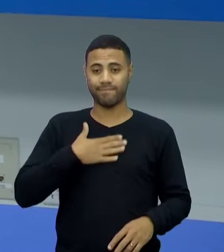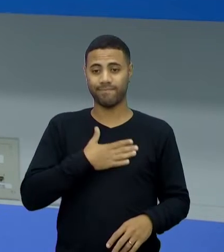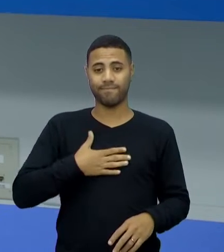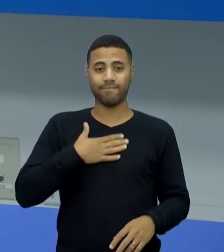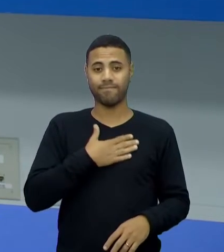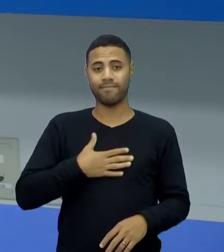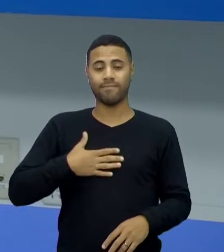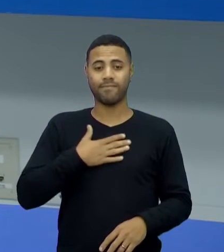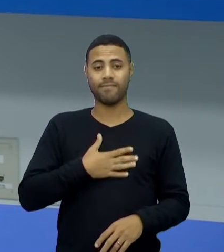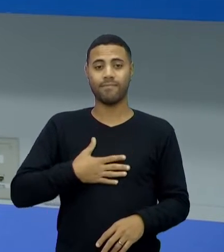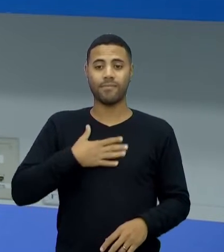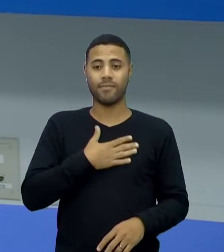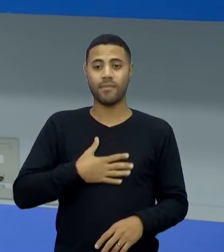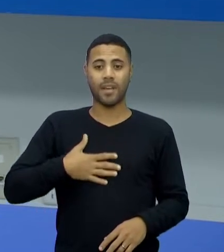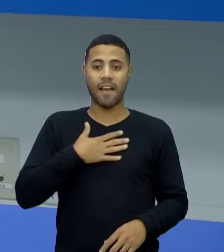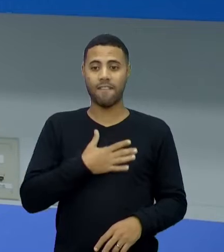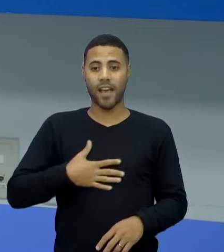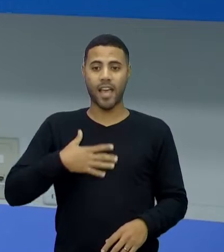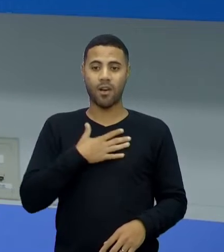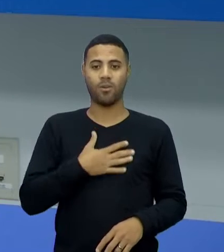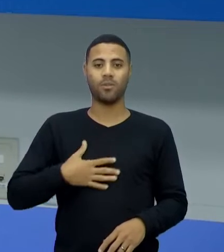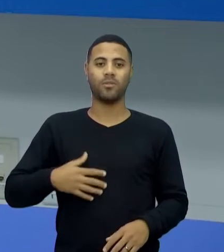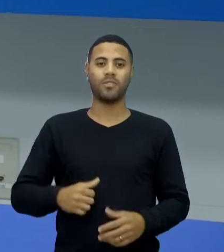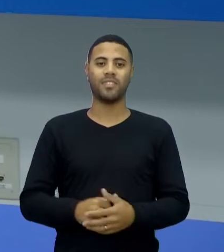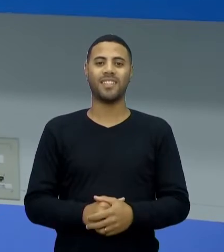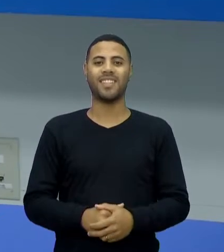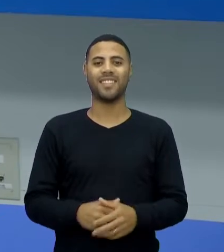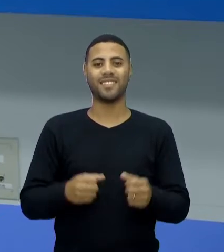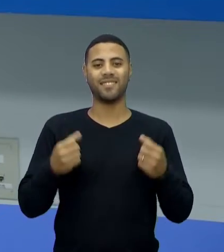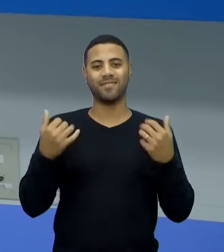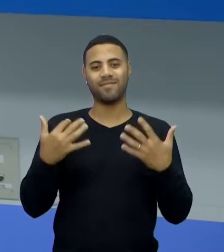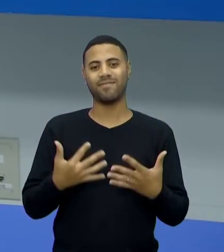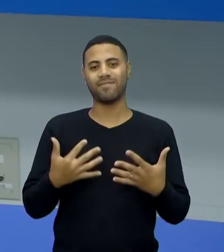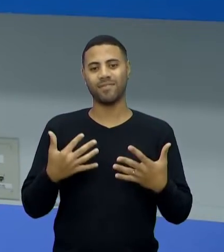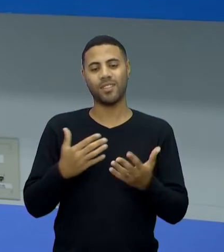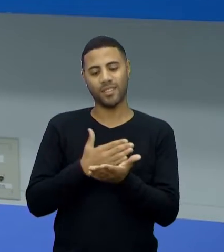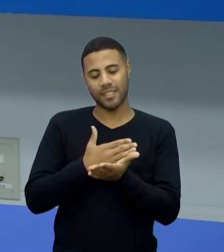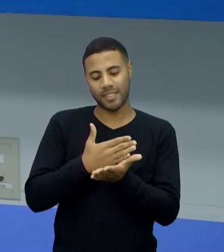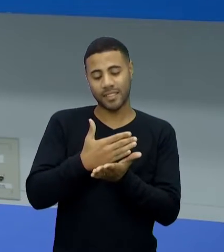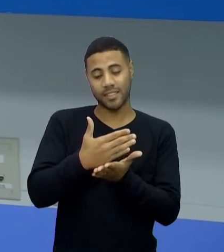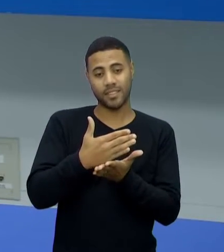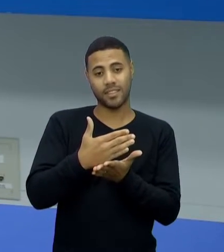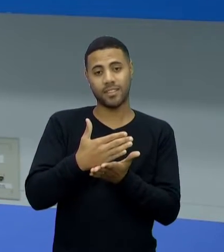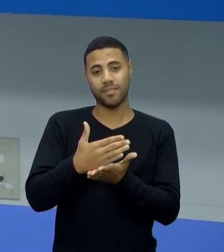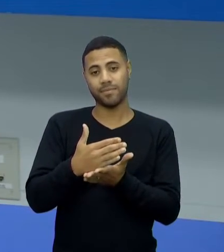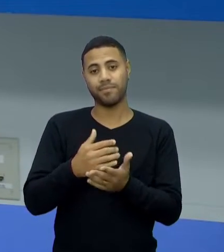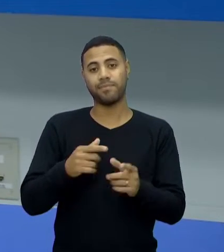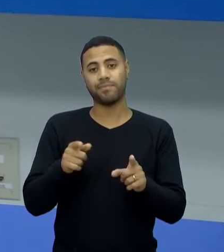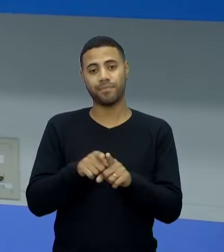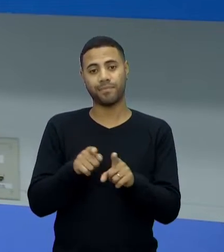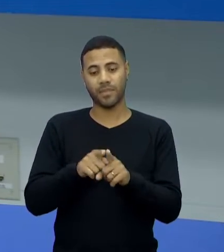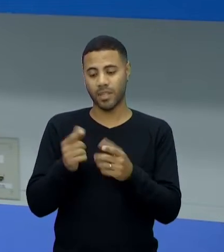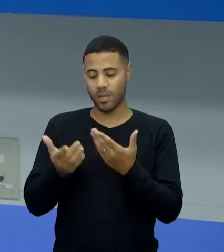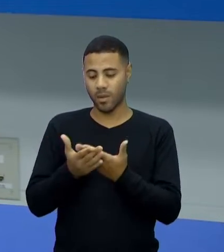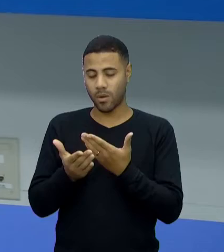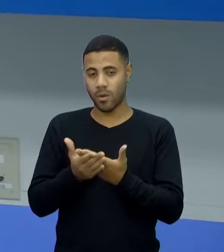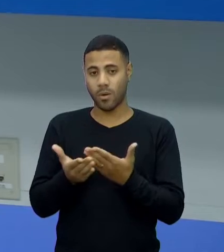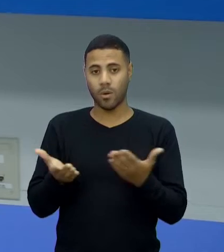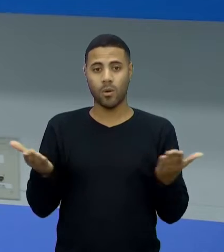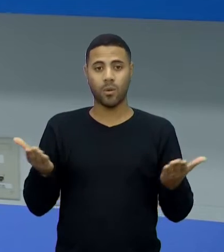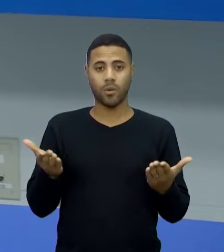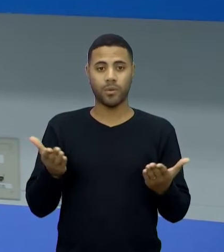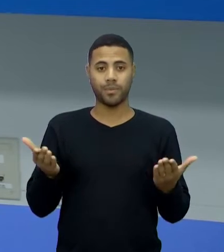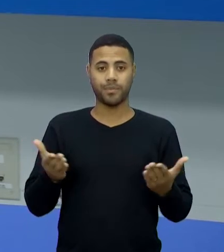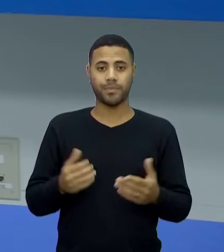trabalho parceiro com vocês muito obrigada E aí a gente vai iniciando então né a nossa aula de hoje Qual é o